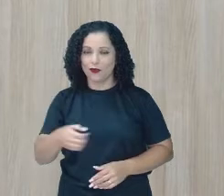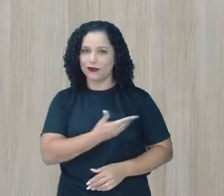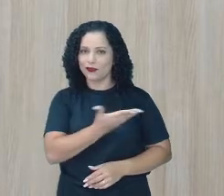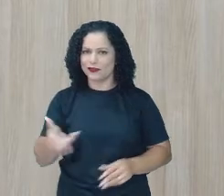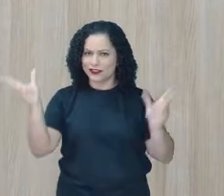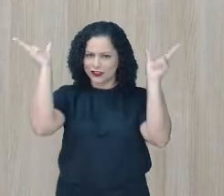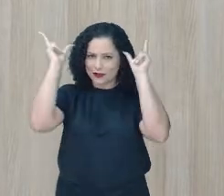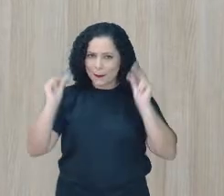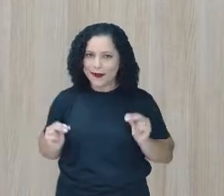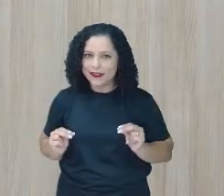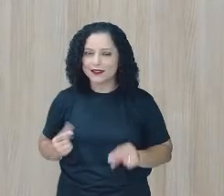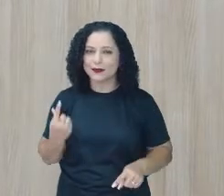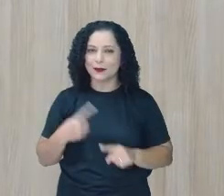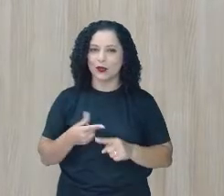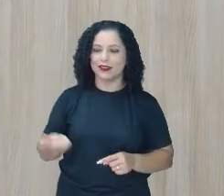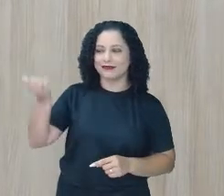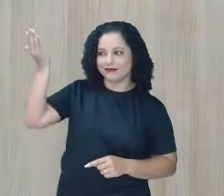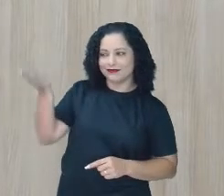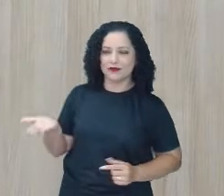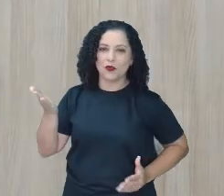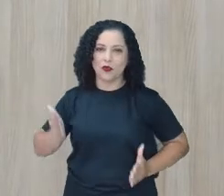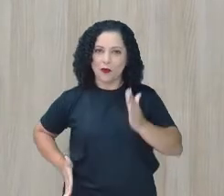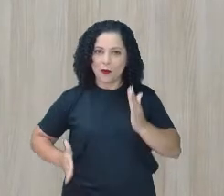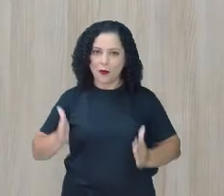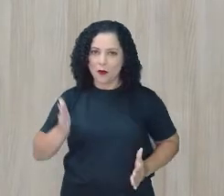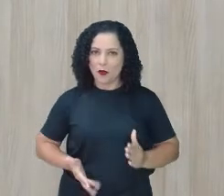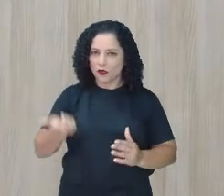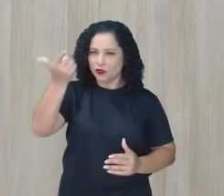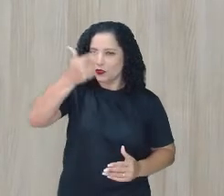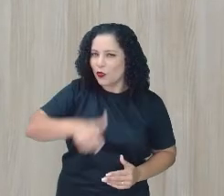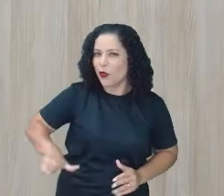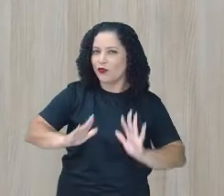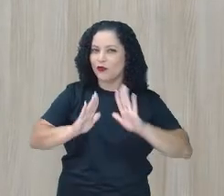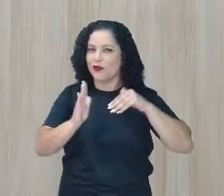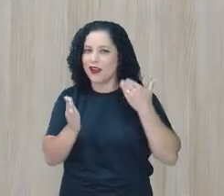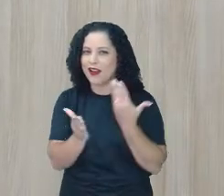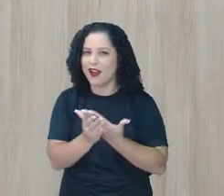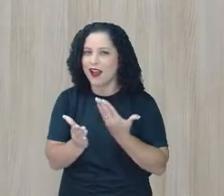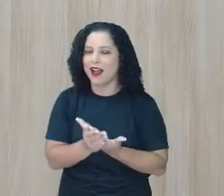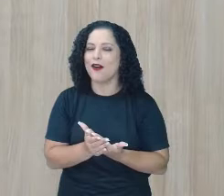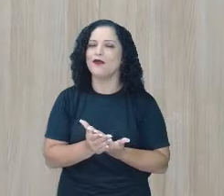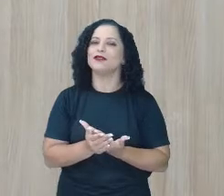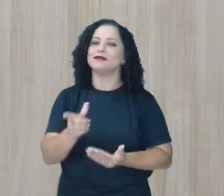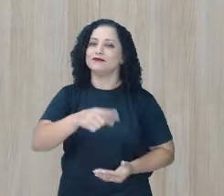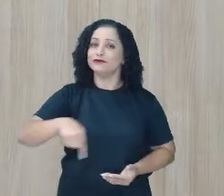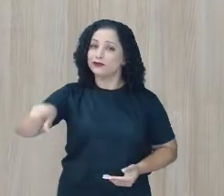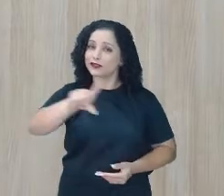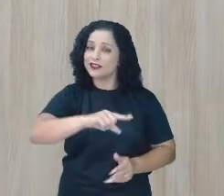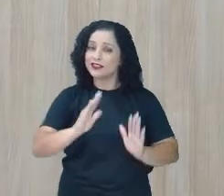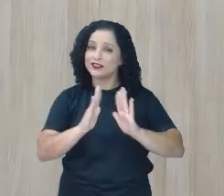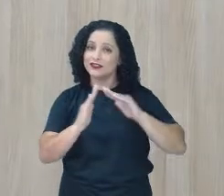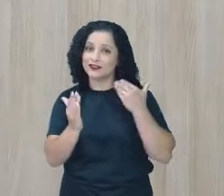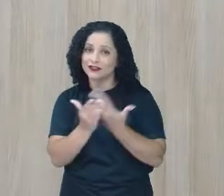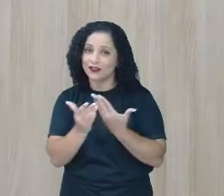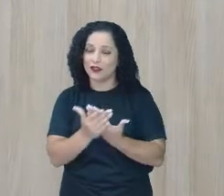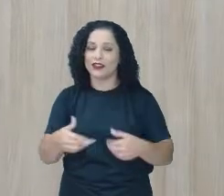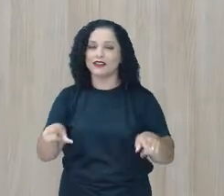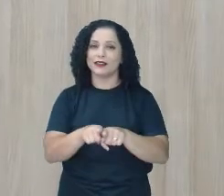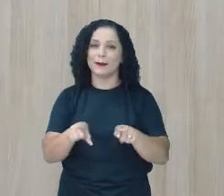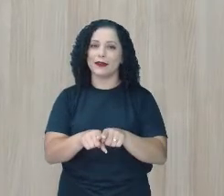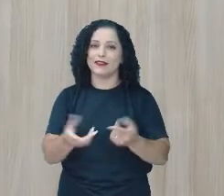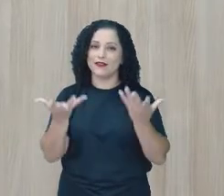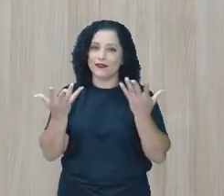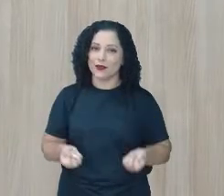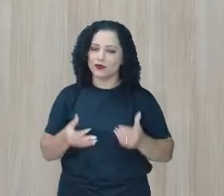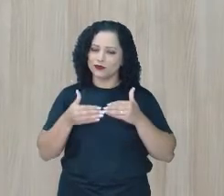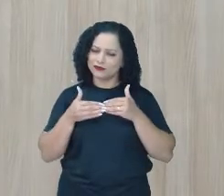momento o Nau pode aparecer aí de novo, em qualquer aula, numa aula minha, na escola de vocês, quem sabe, né? E vamos